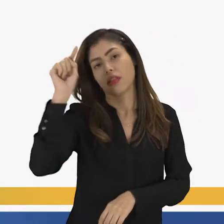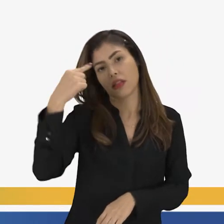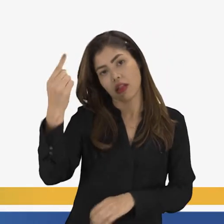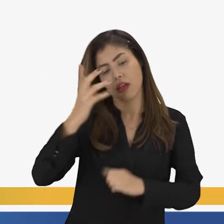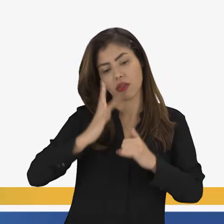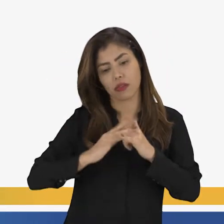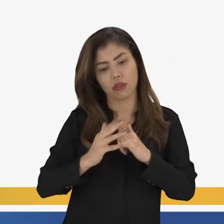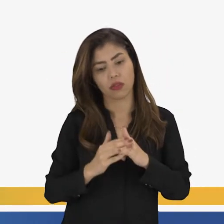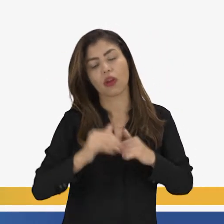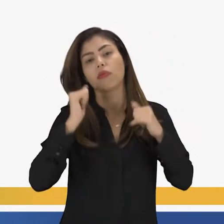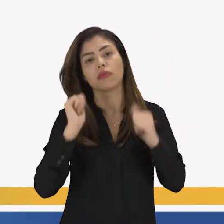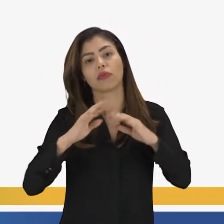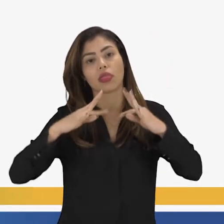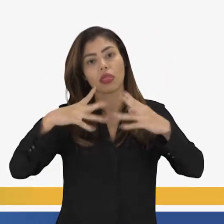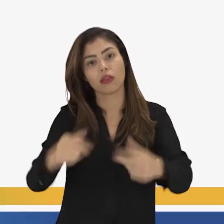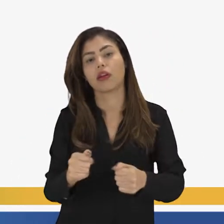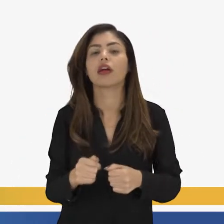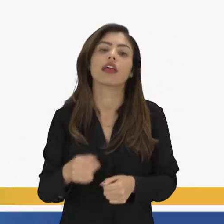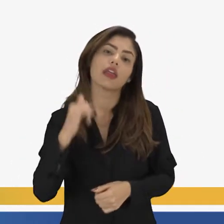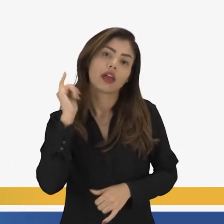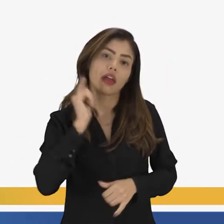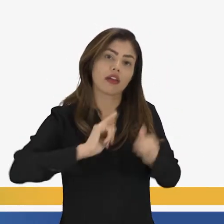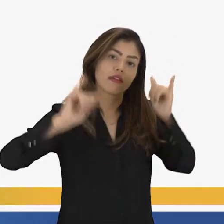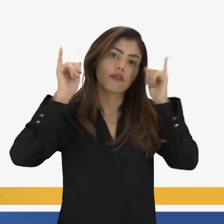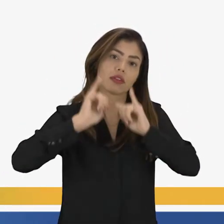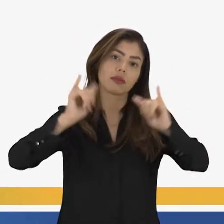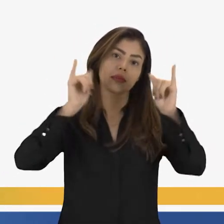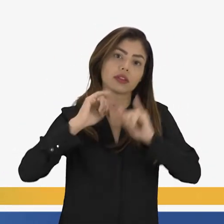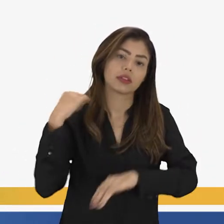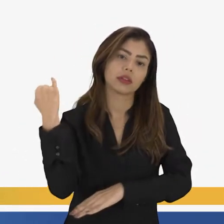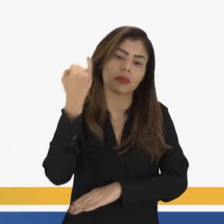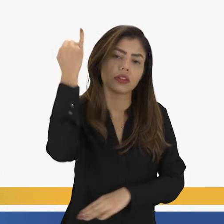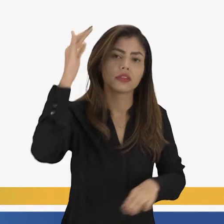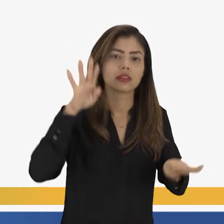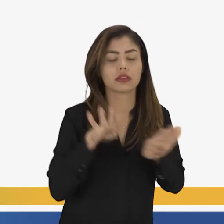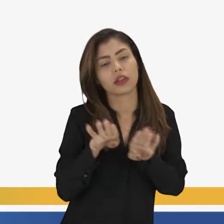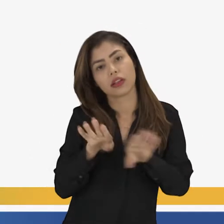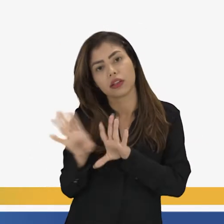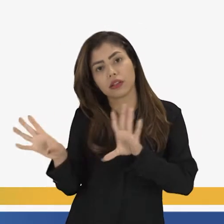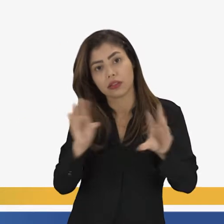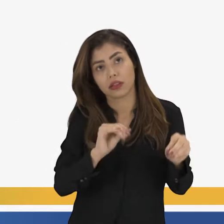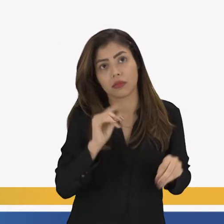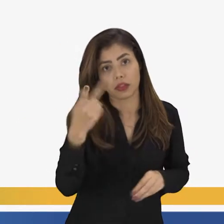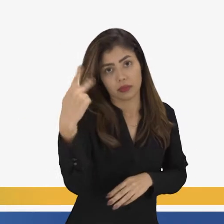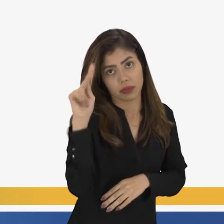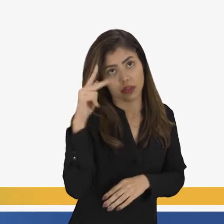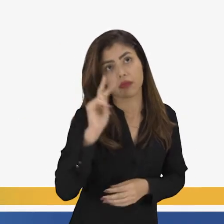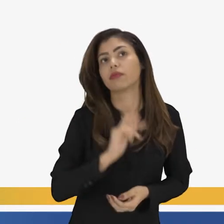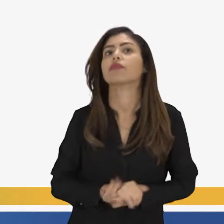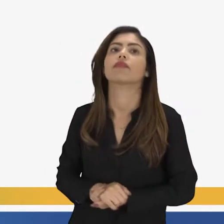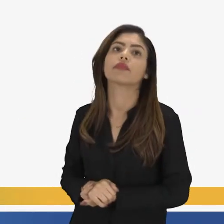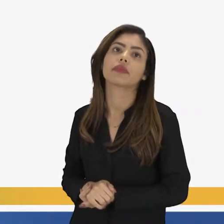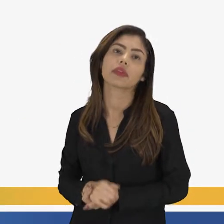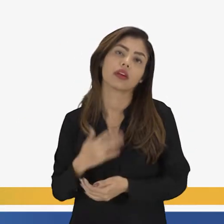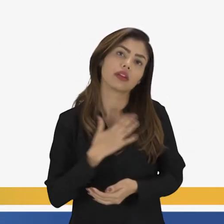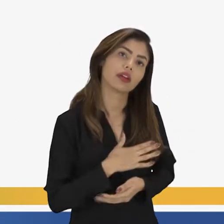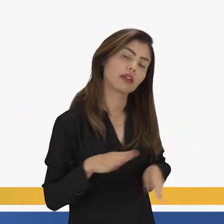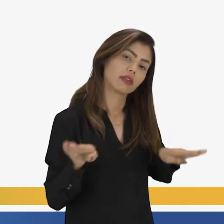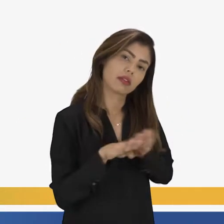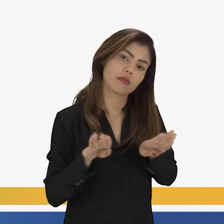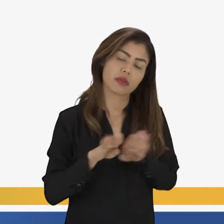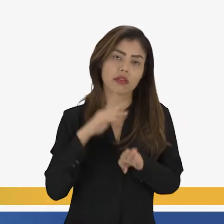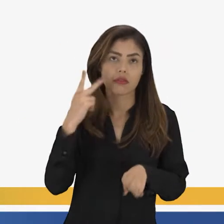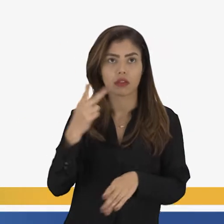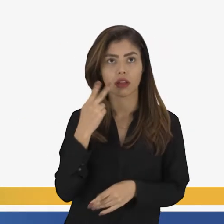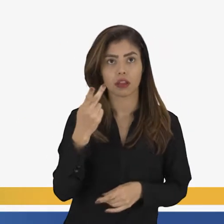YouTube completo, tá? Ele traz informações importantíssimas sobre esse período. Eu gostaria também de falar para